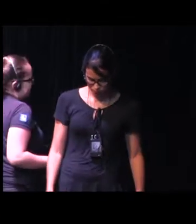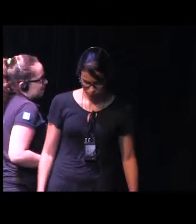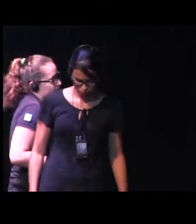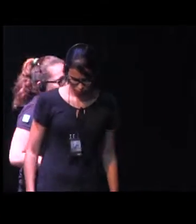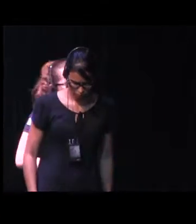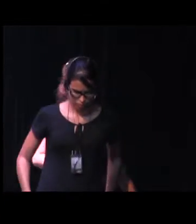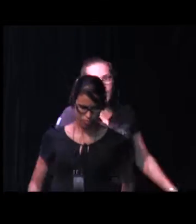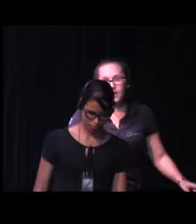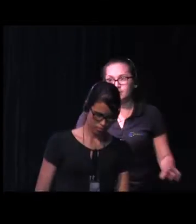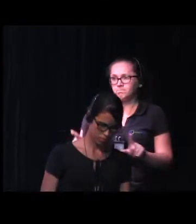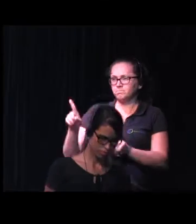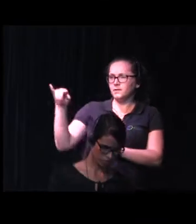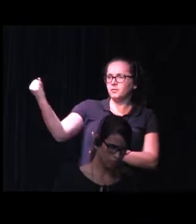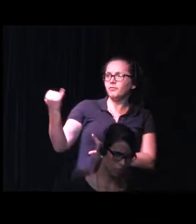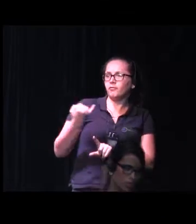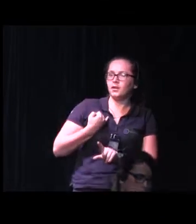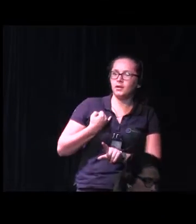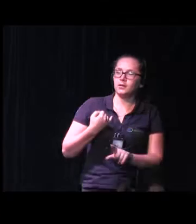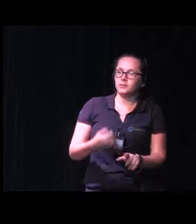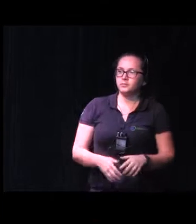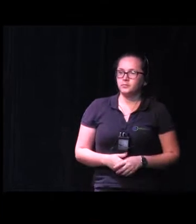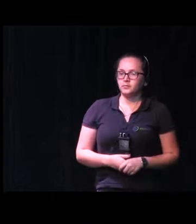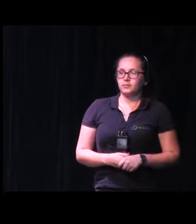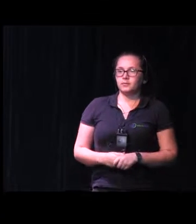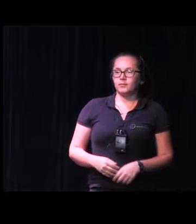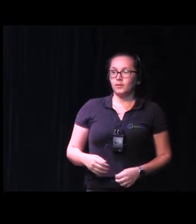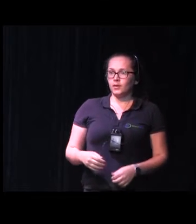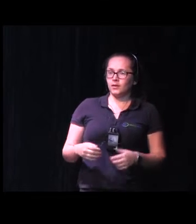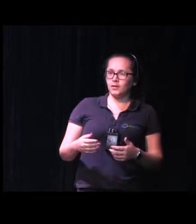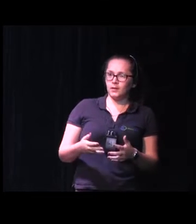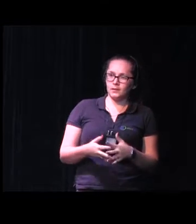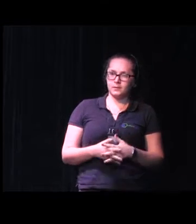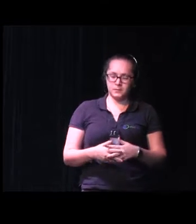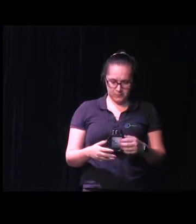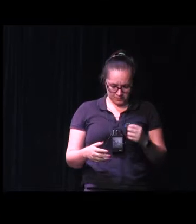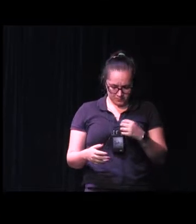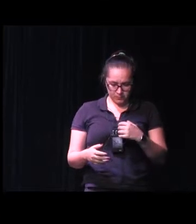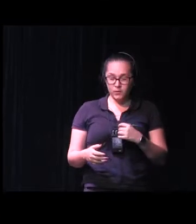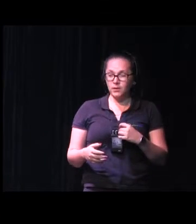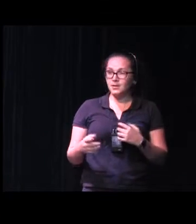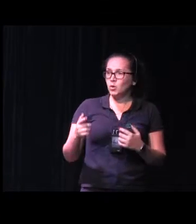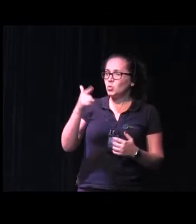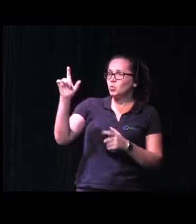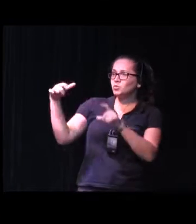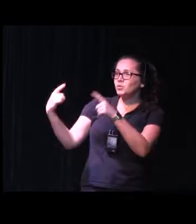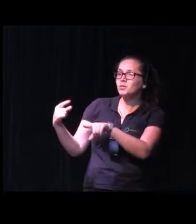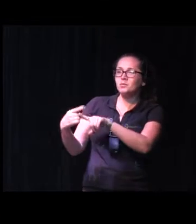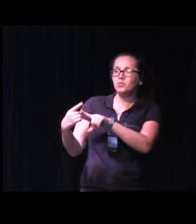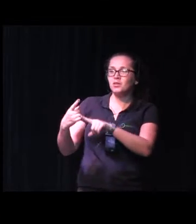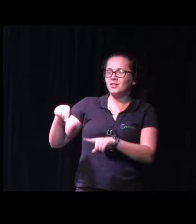que depois as pessoas começaram a pensar em uma coisa mais nobre e me disseram: